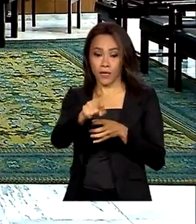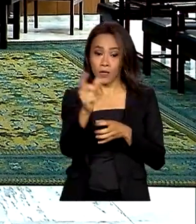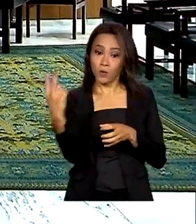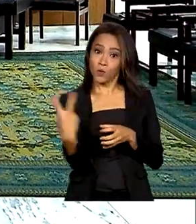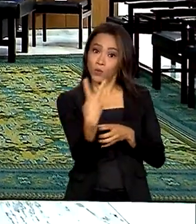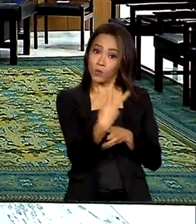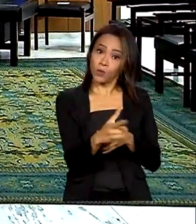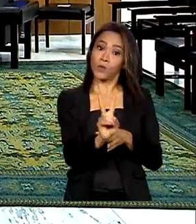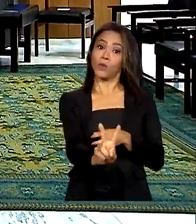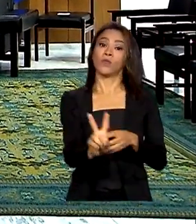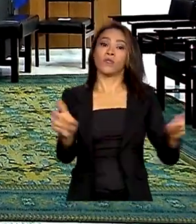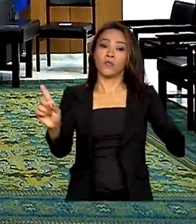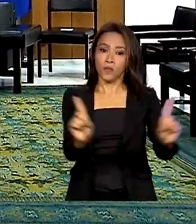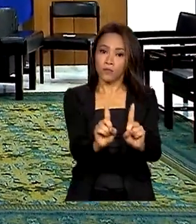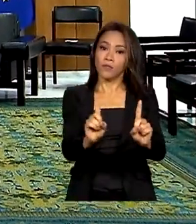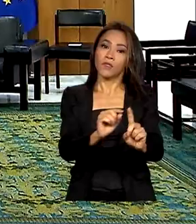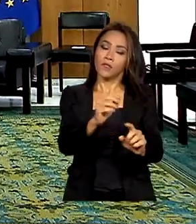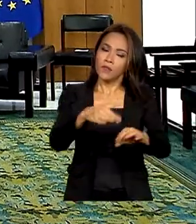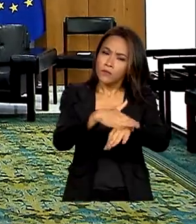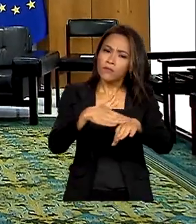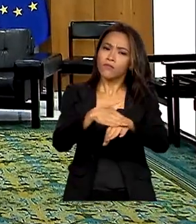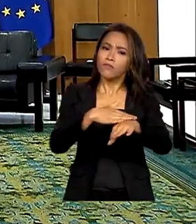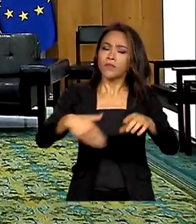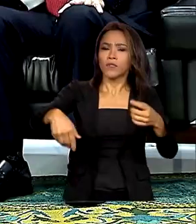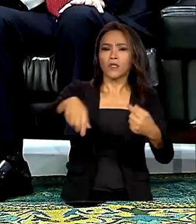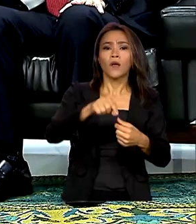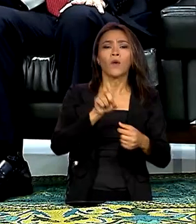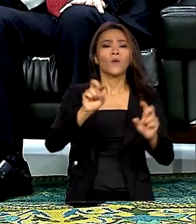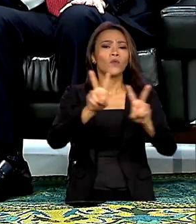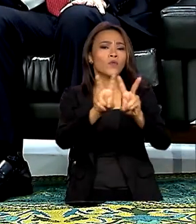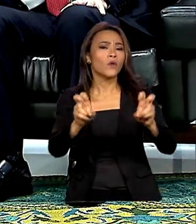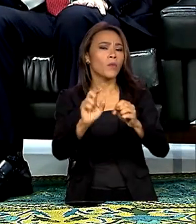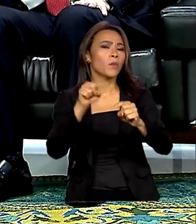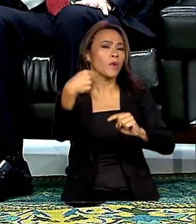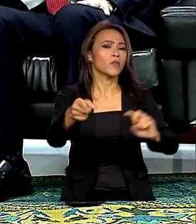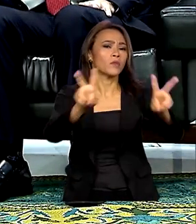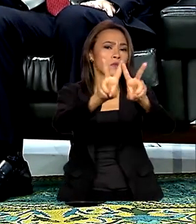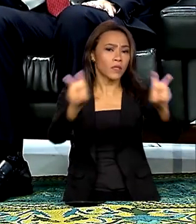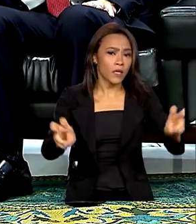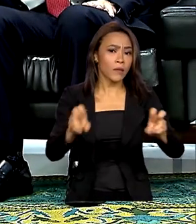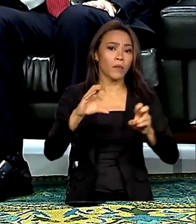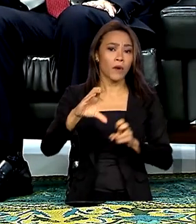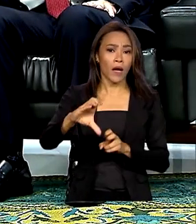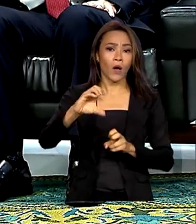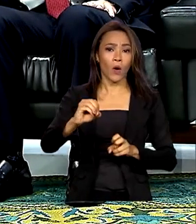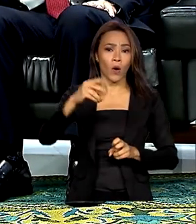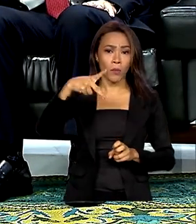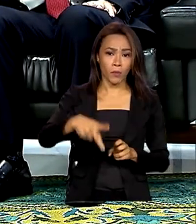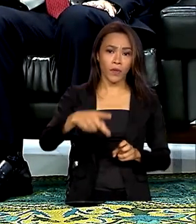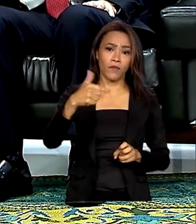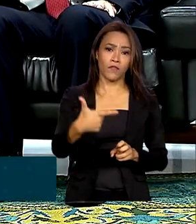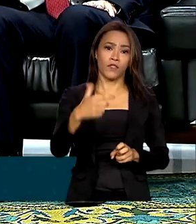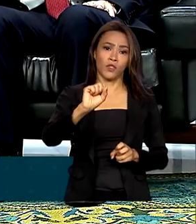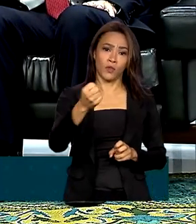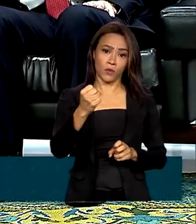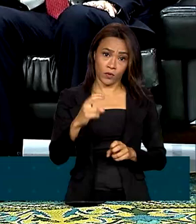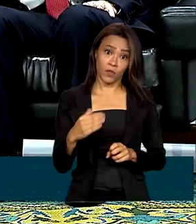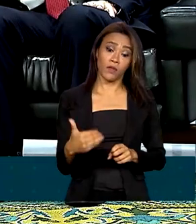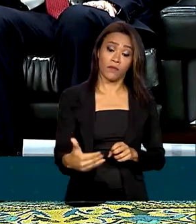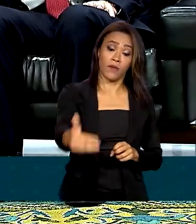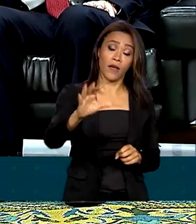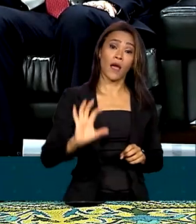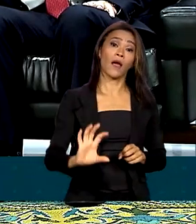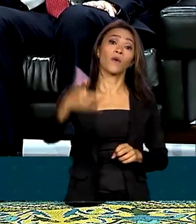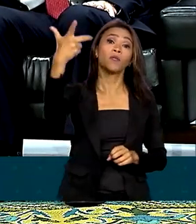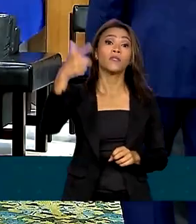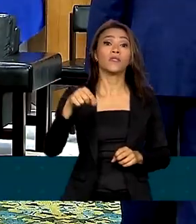Geraldo Alckmin. Entre os assuntos, a próxima conferência da ONU sobre mudanças climáticas, a COP28, que será realizada no fim do ano em